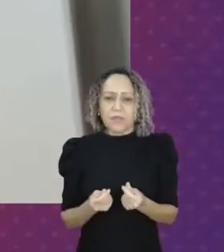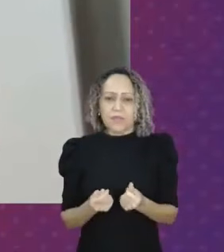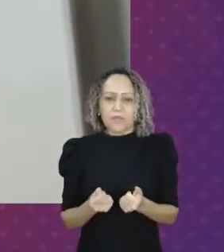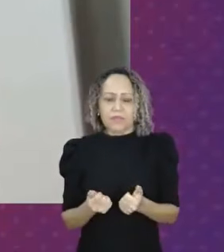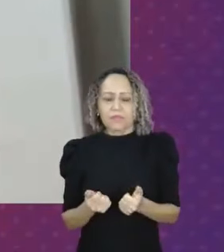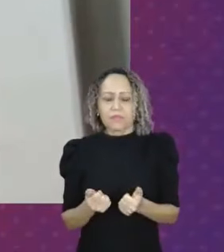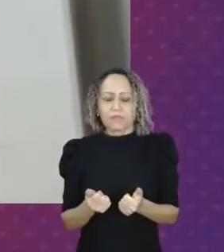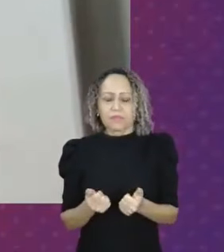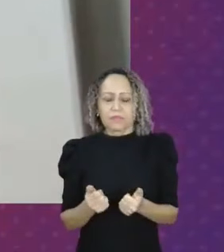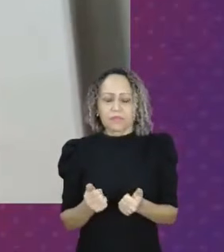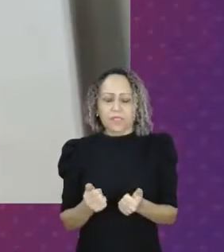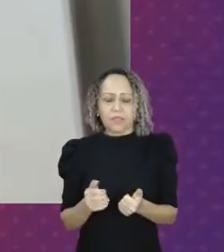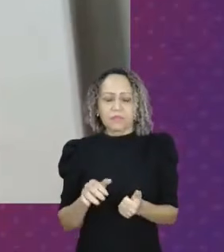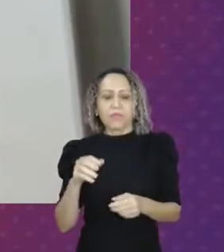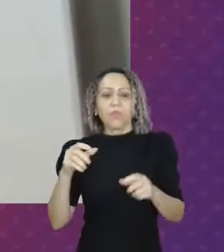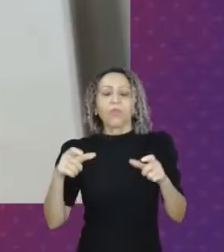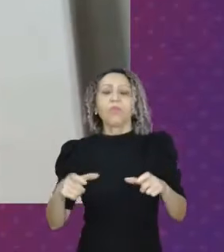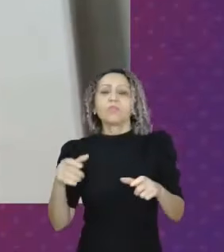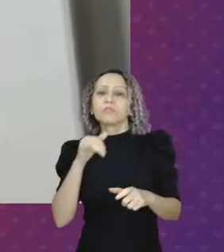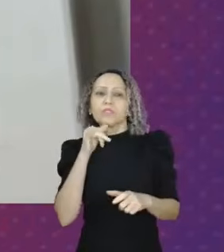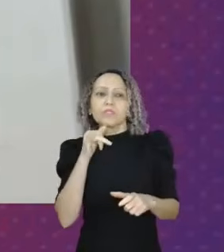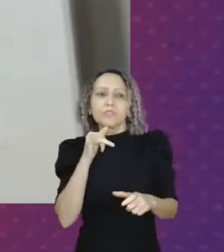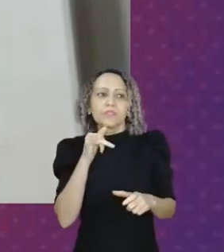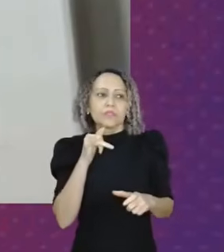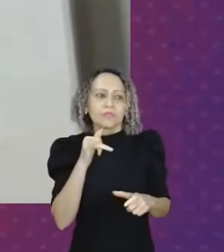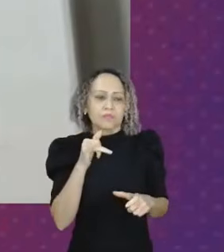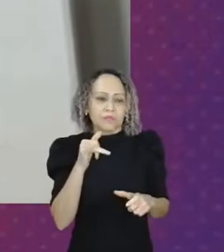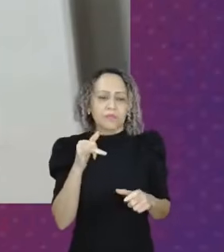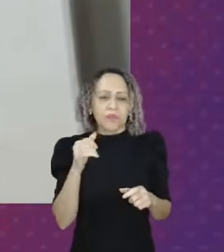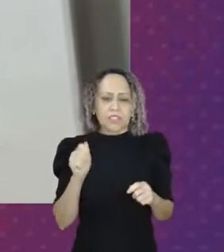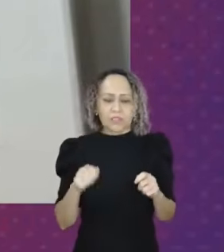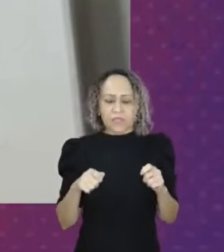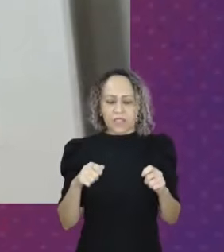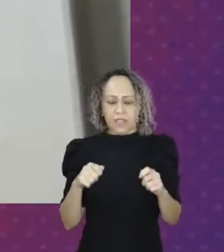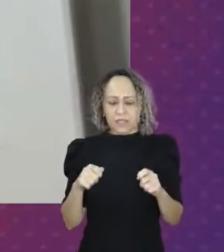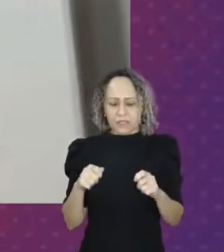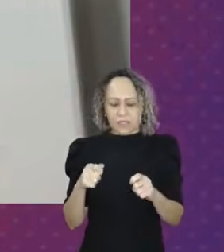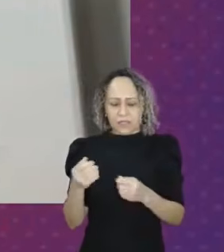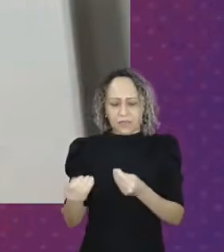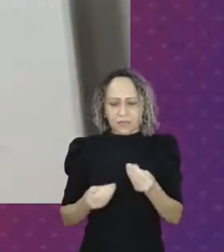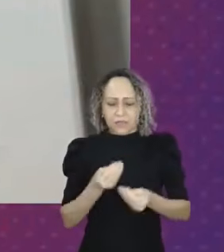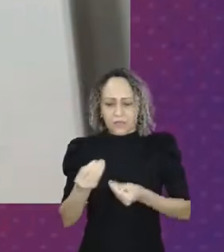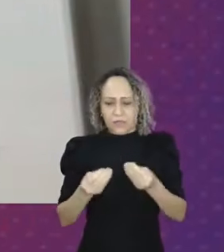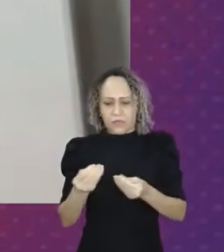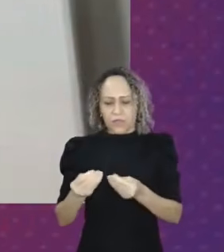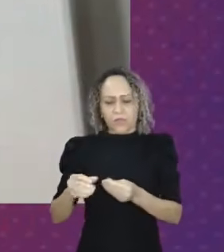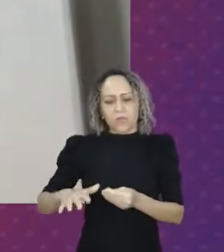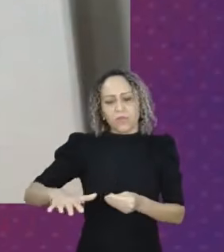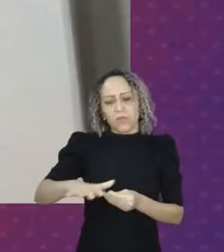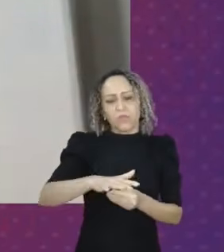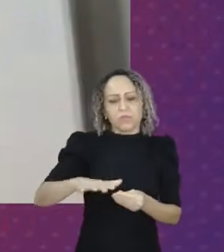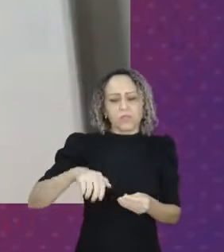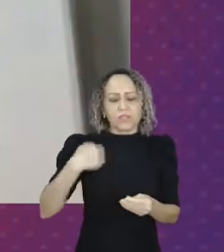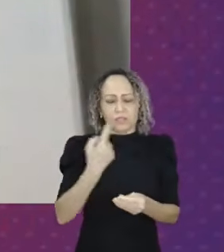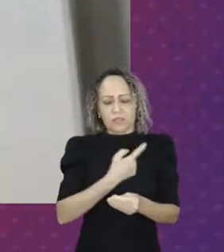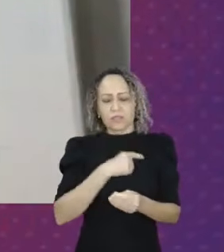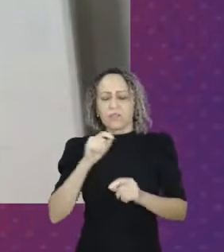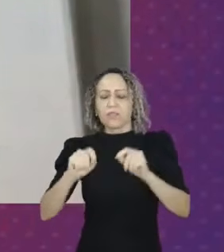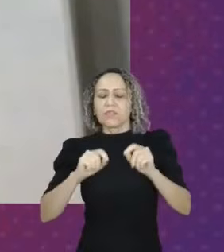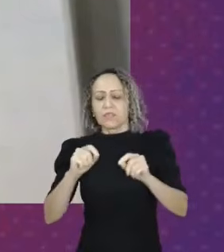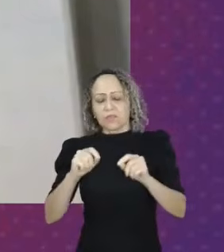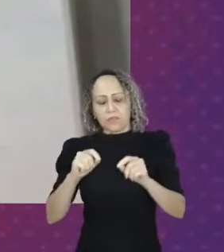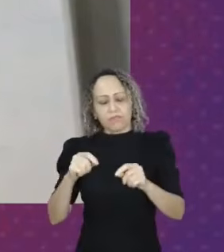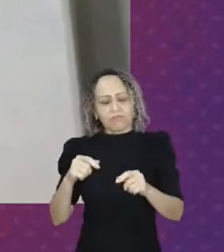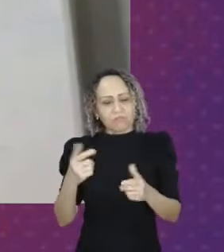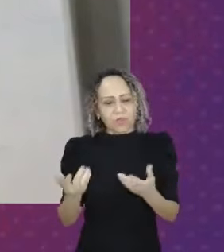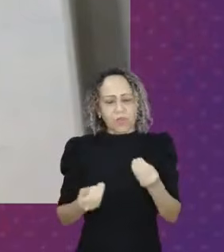de pleitear um espaço político, uma atuação política, porque ela tem competência e qualificação suficiente para isso. E aí isso é independente da